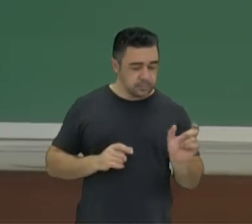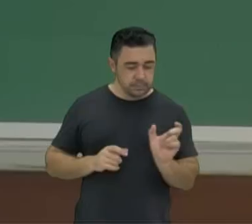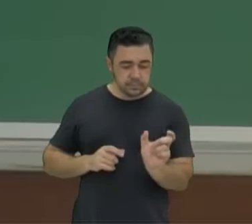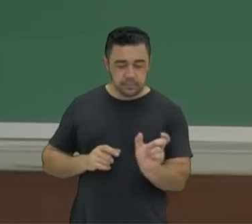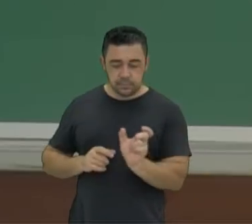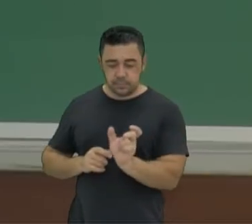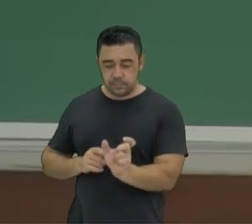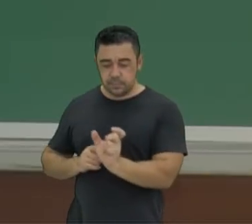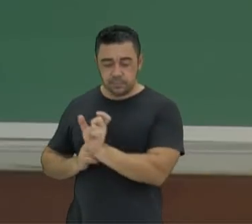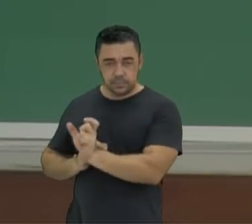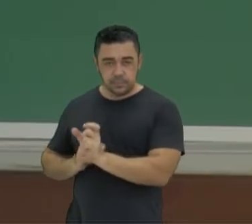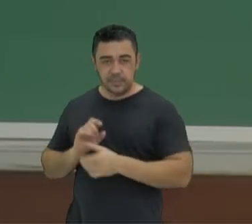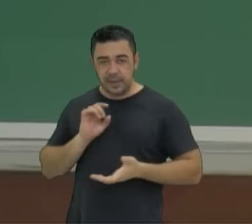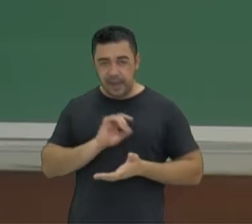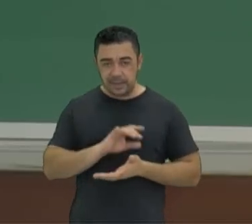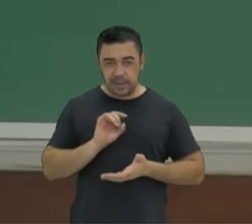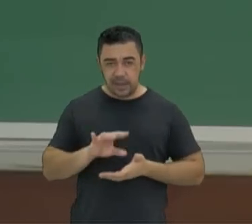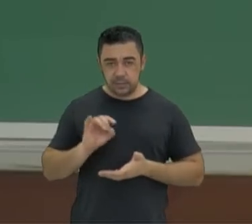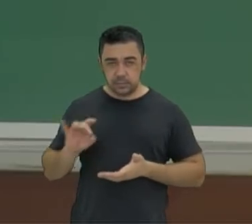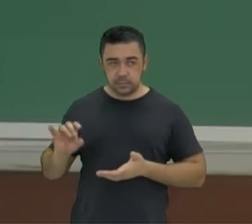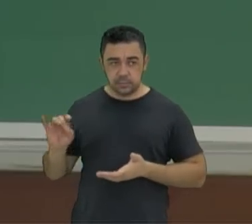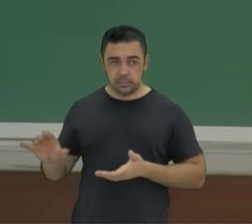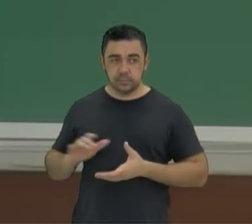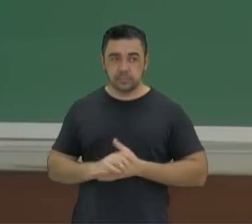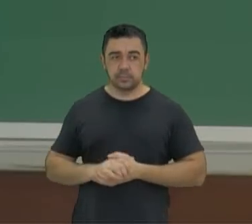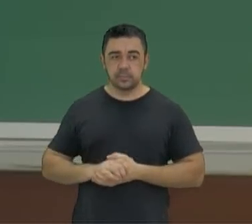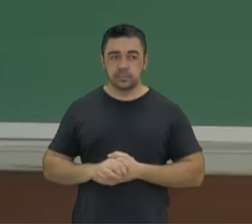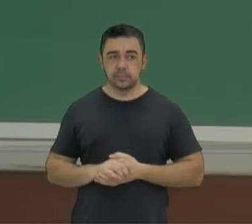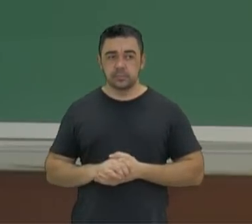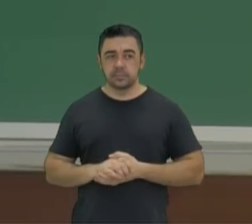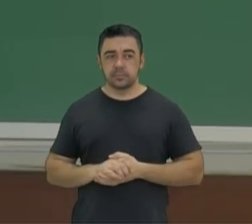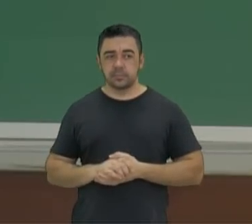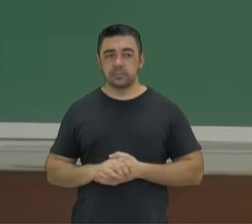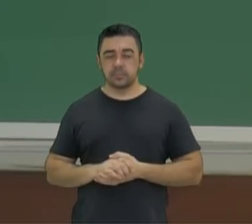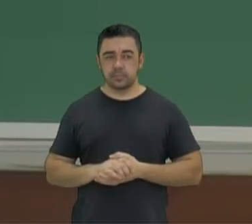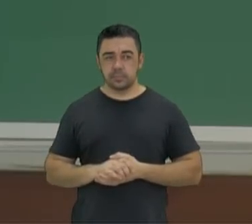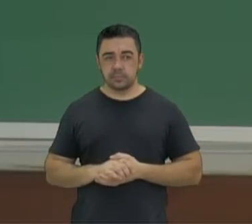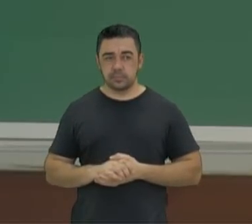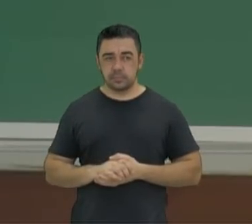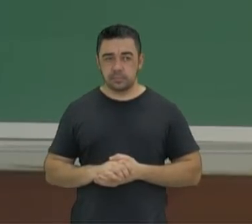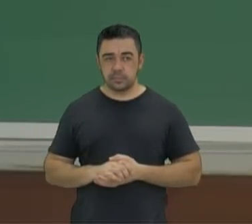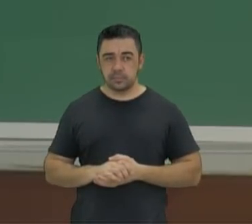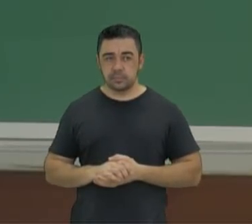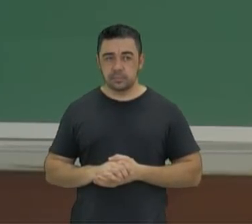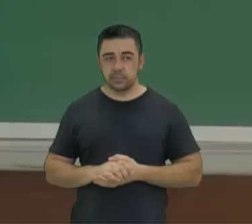ó, aqui tem aqui tem uma unidade, aqui outra,